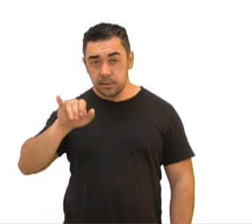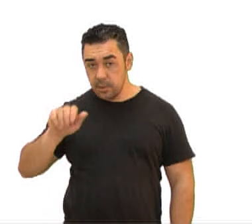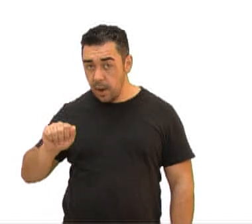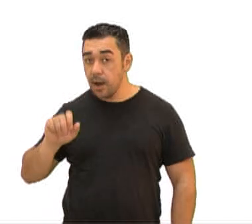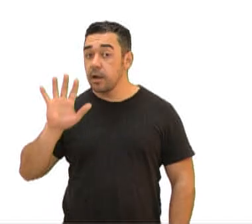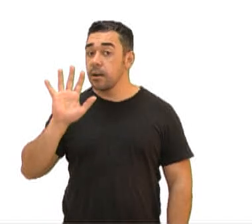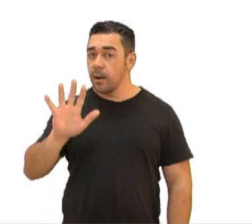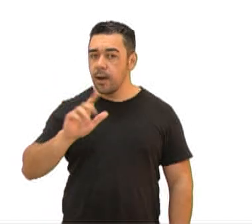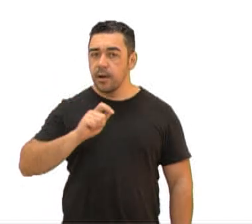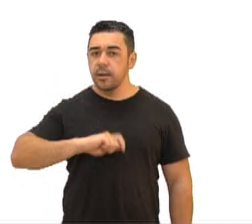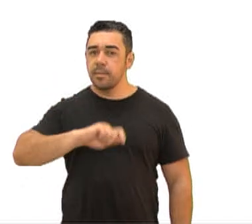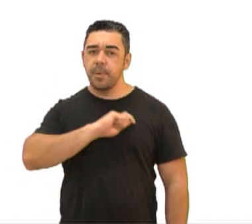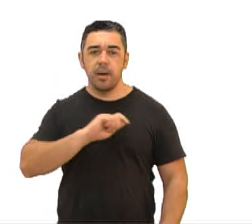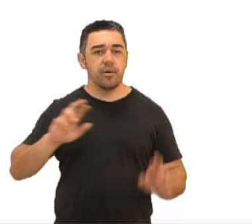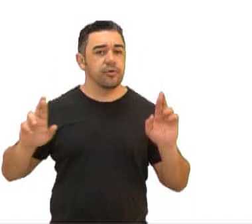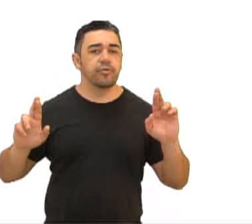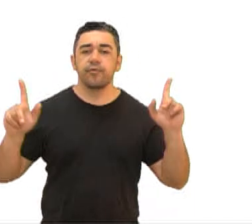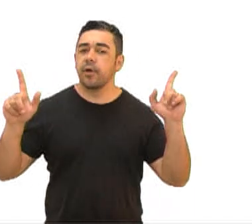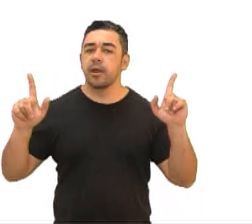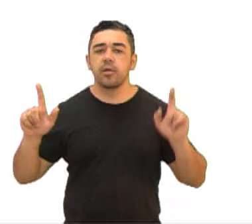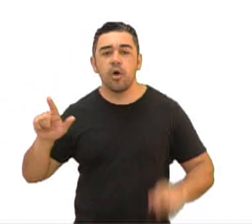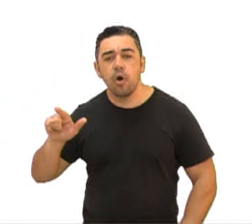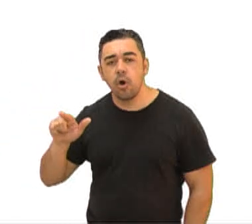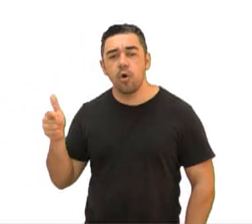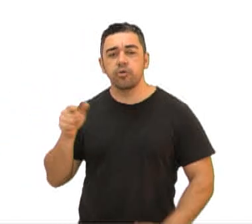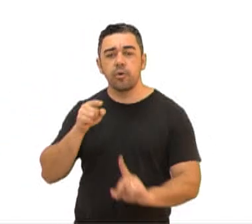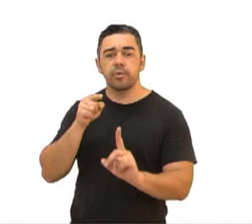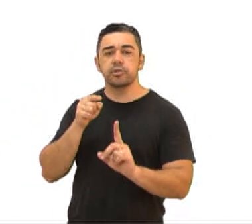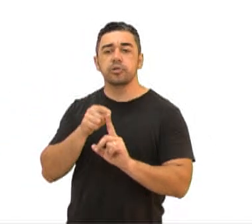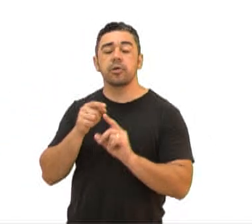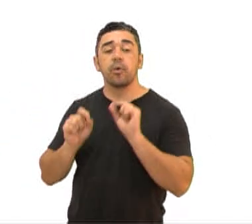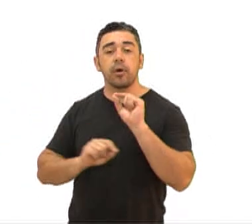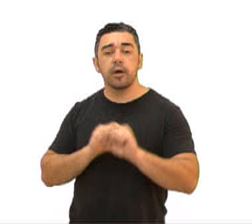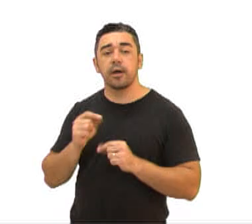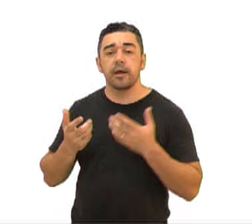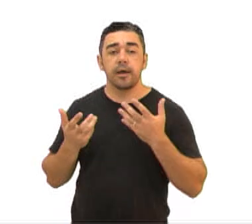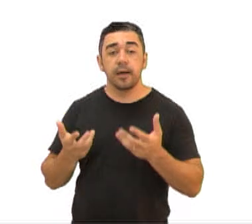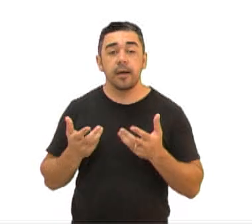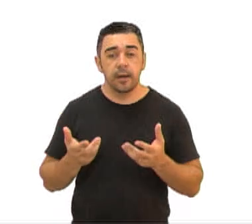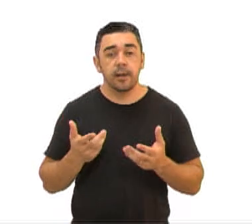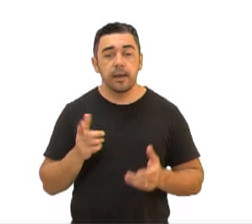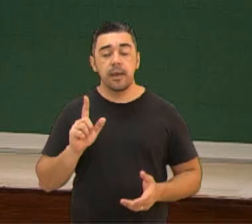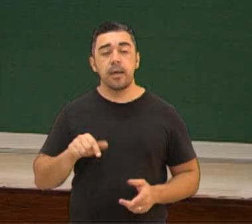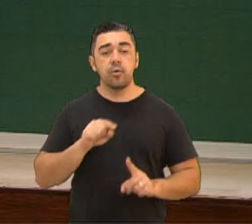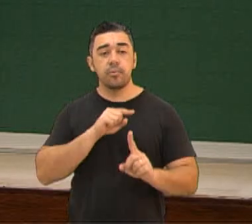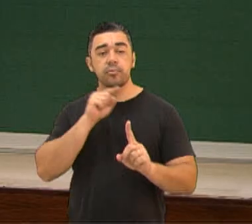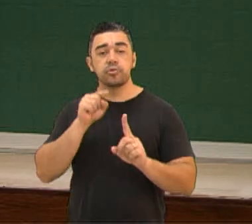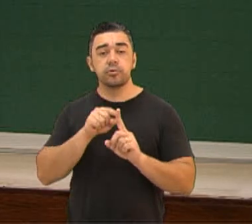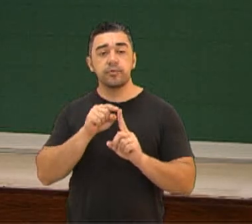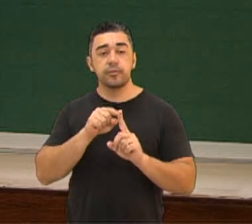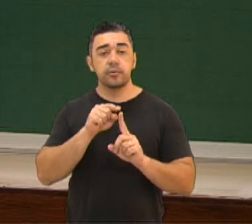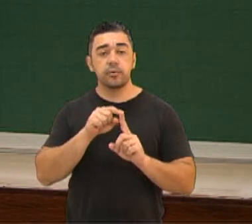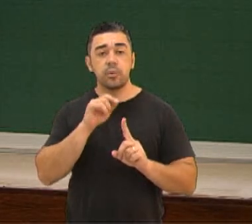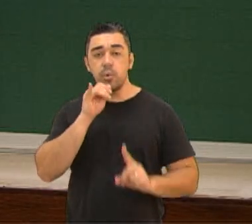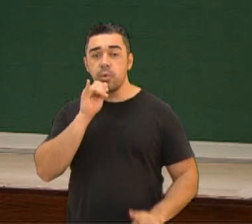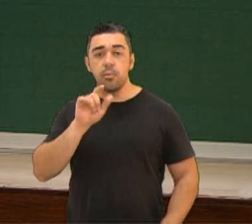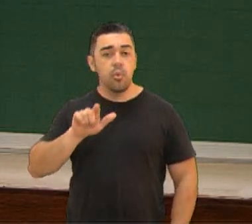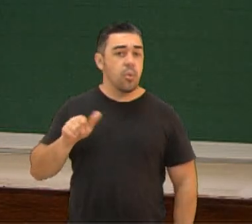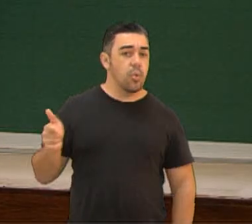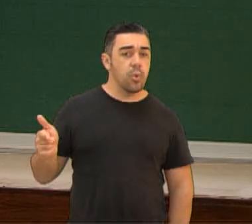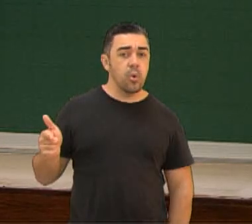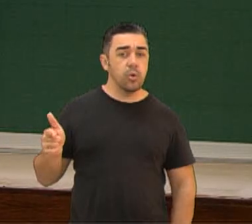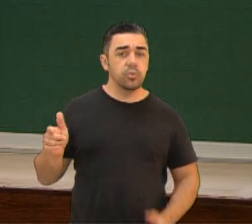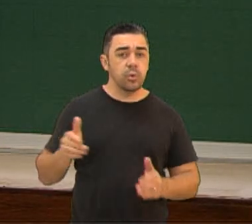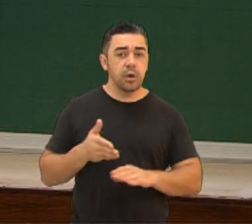os espanhóis, eles já tinham um outro objetivo. Os espanhóis, eles tinham o objetivo de pegar um outro